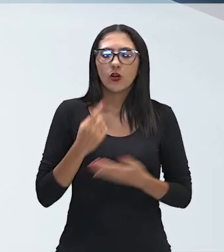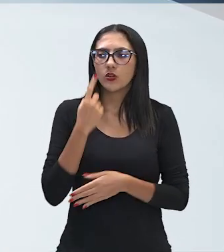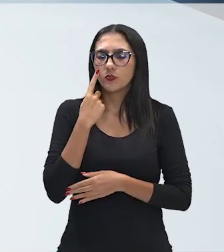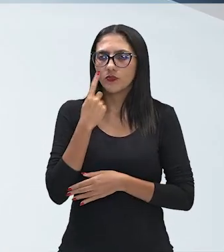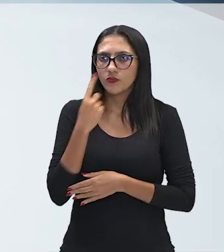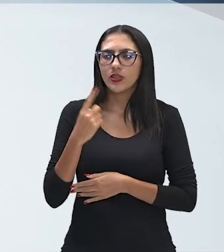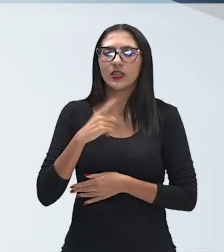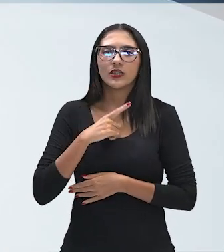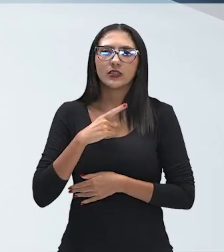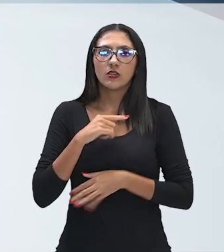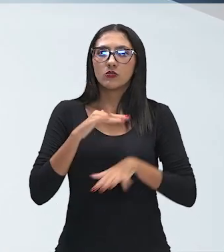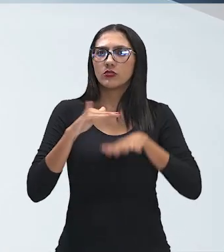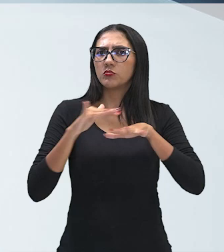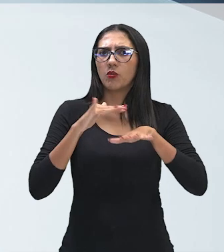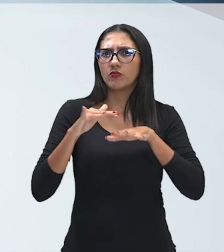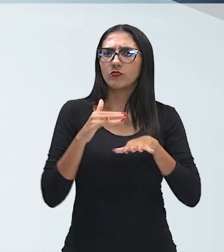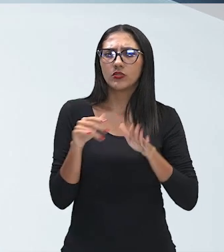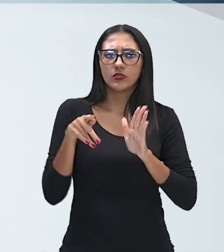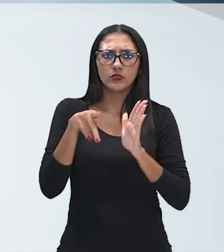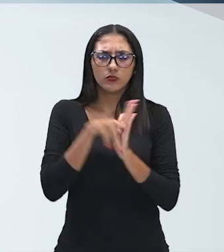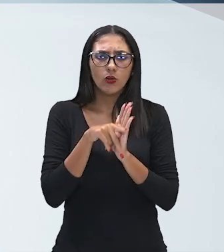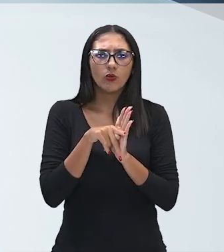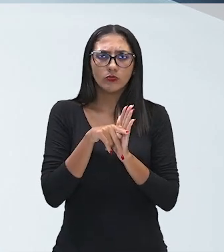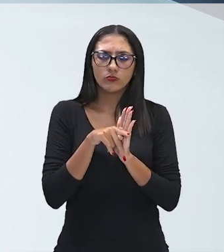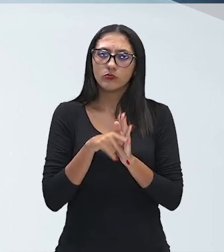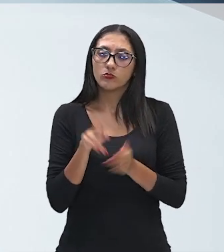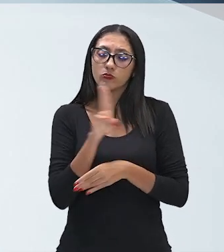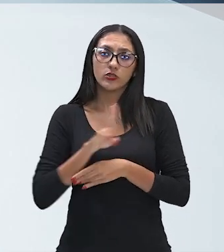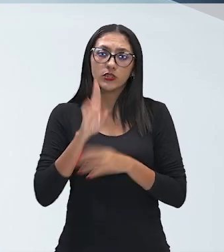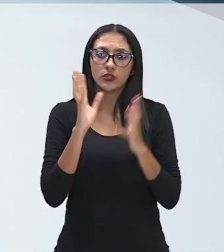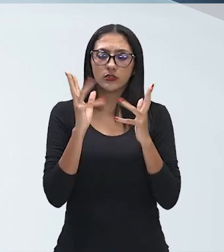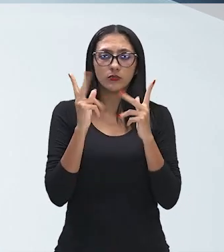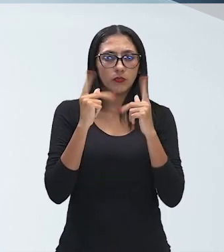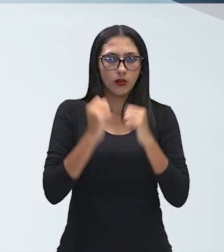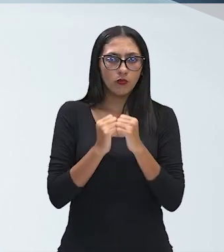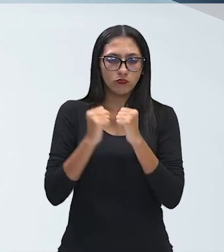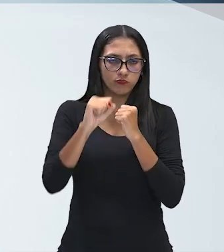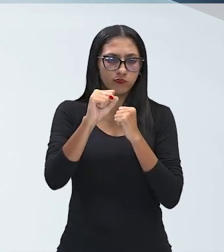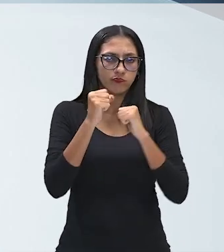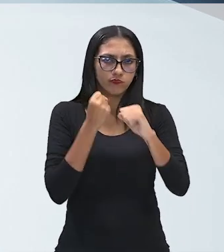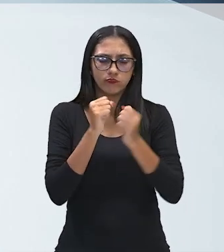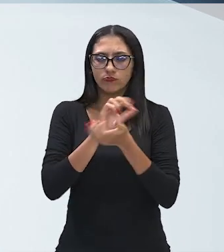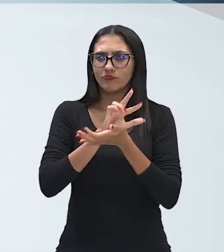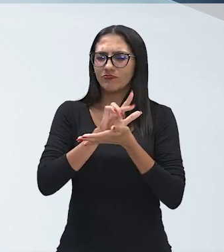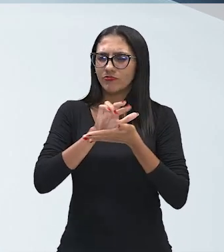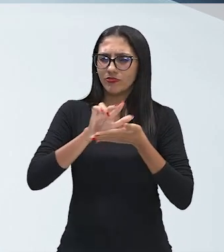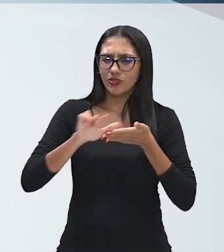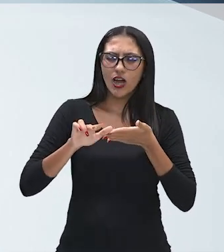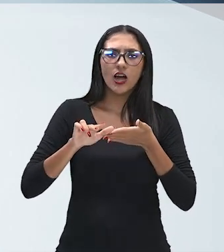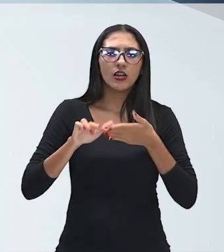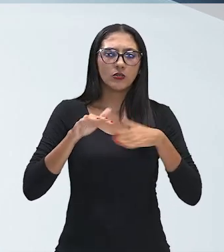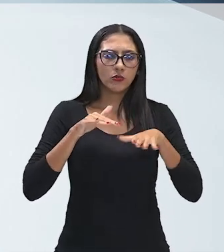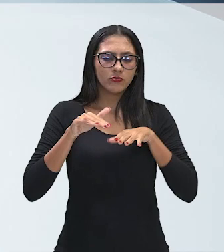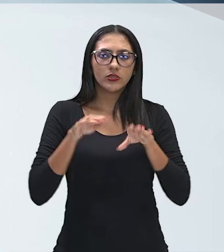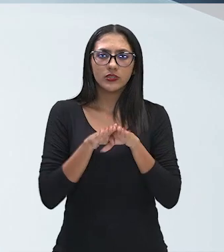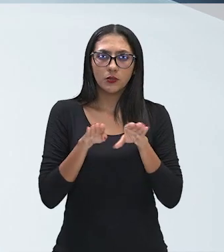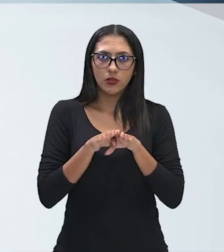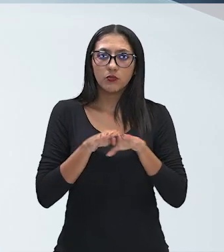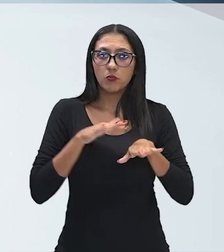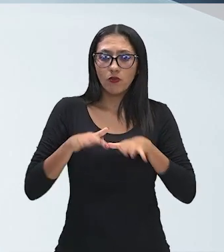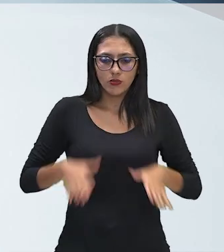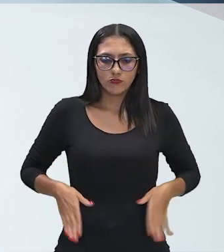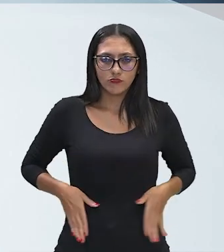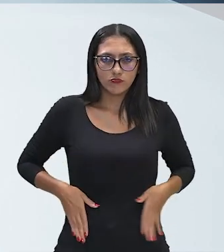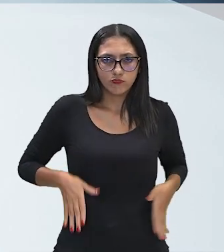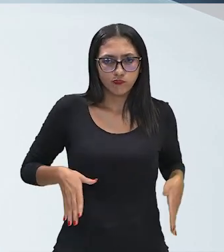né, que está representado através do jab, do direto, do cruzado, do uppercut, cotoveladas, chutes, joelhadas e defesas, vocês vão